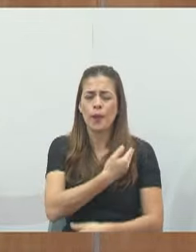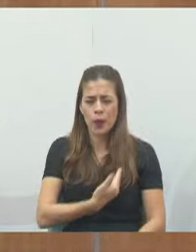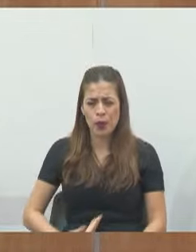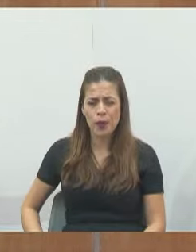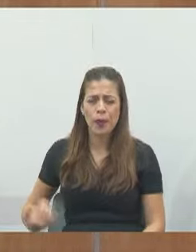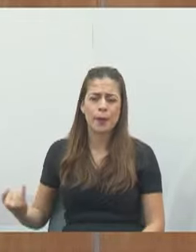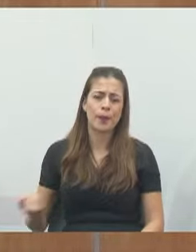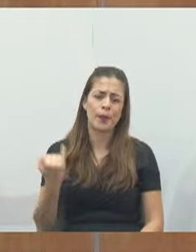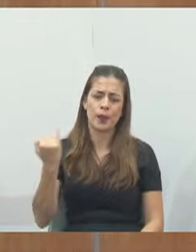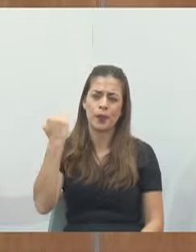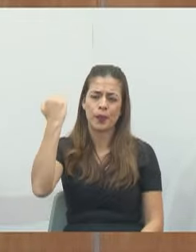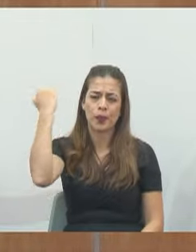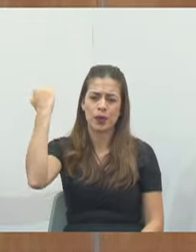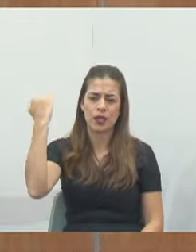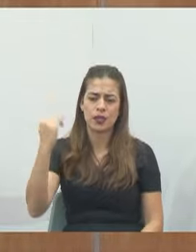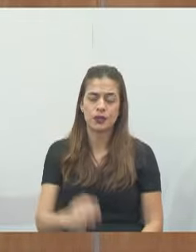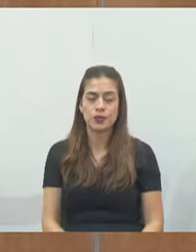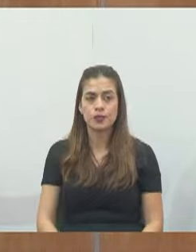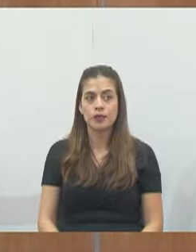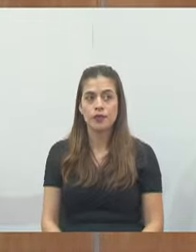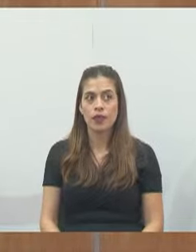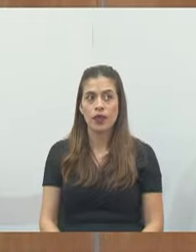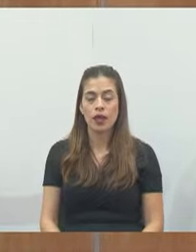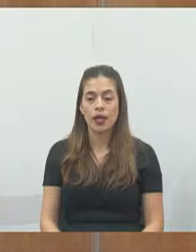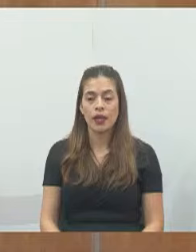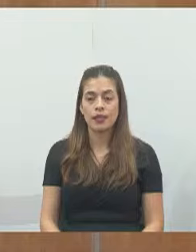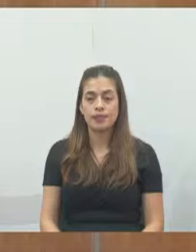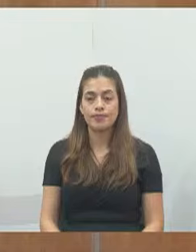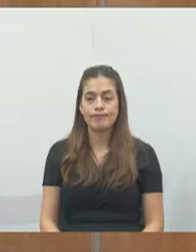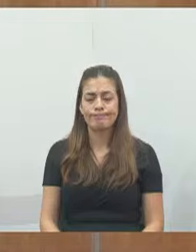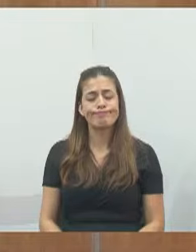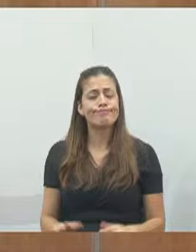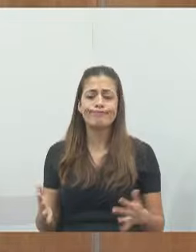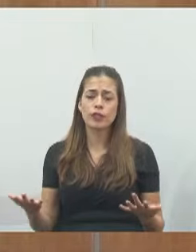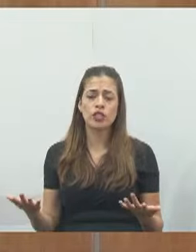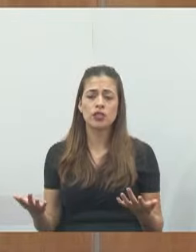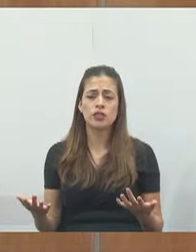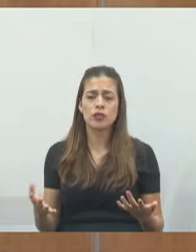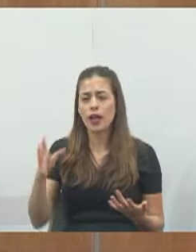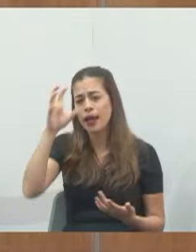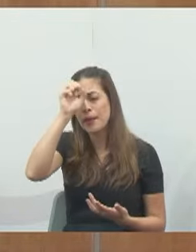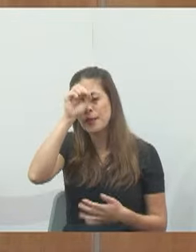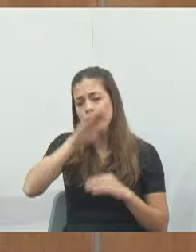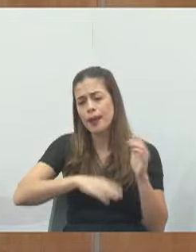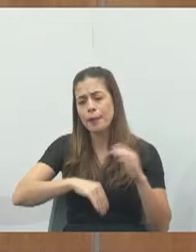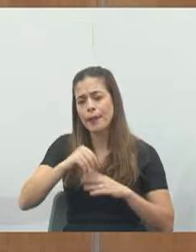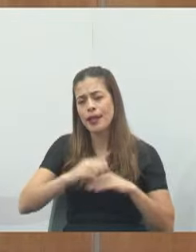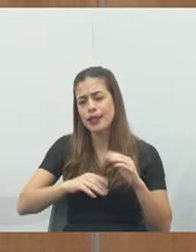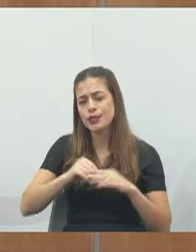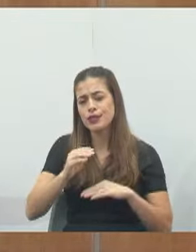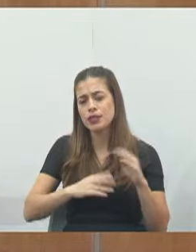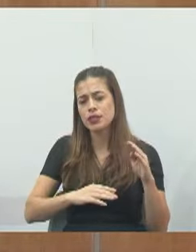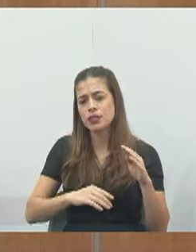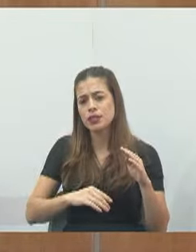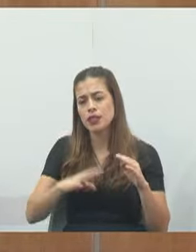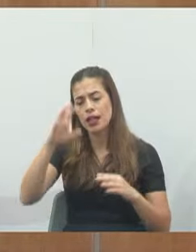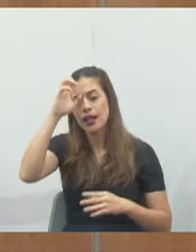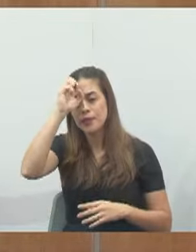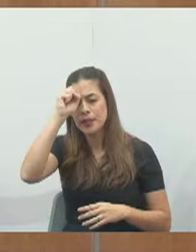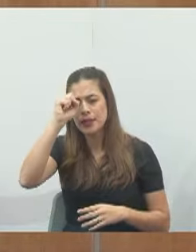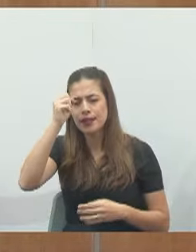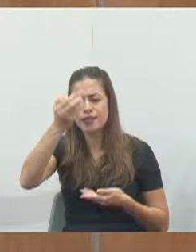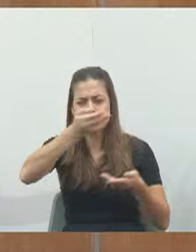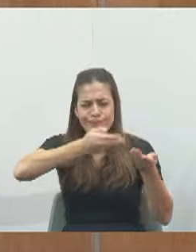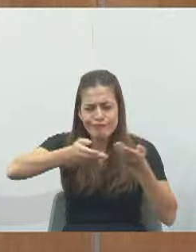muito importante nesse sentido. Pessoal, então é isso, aprender na prática, aprender com muitos.